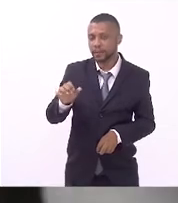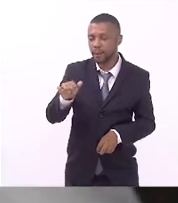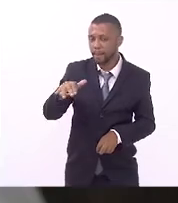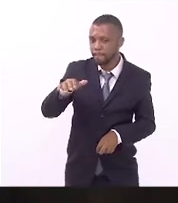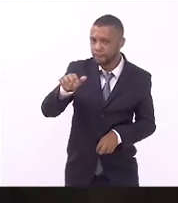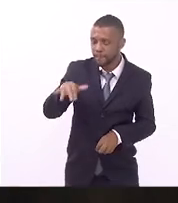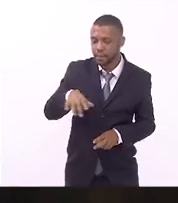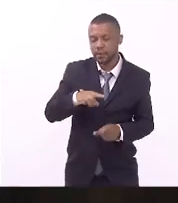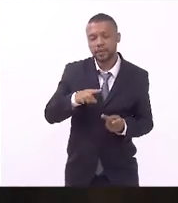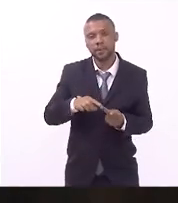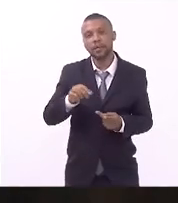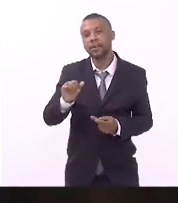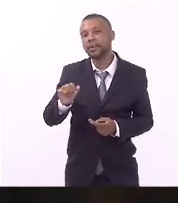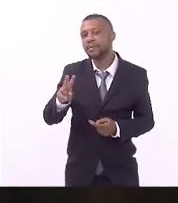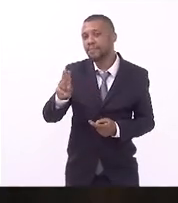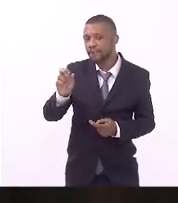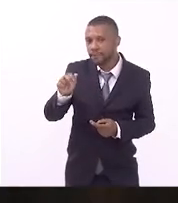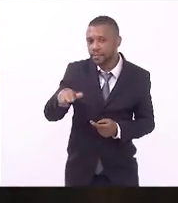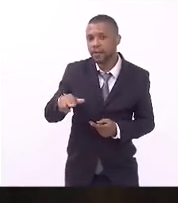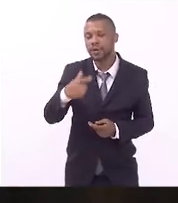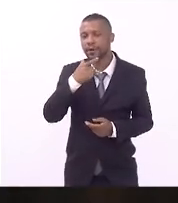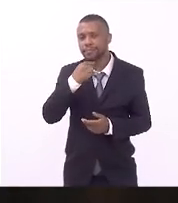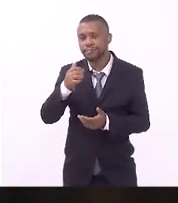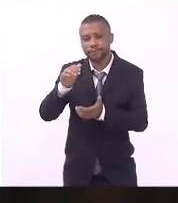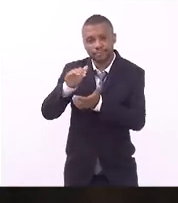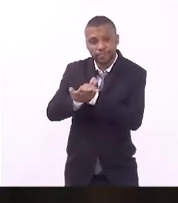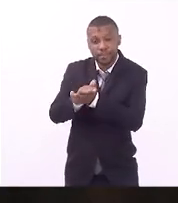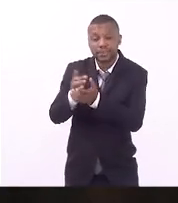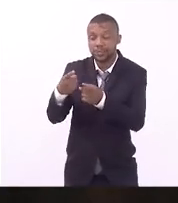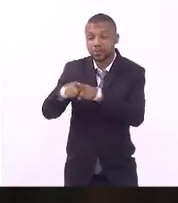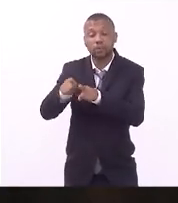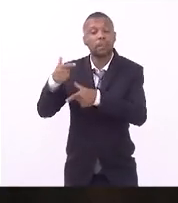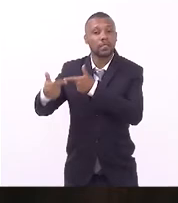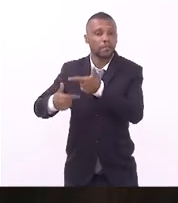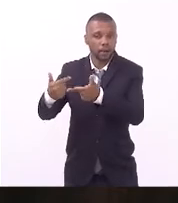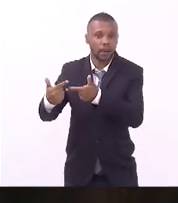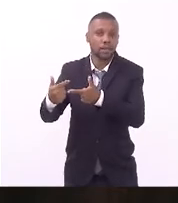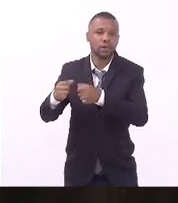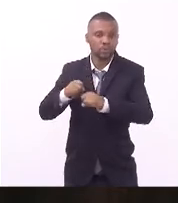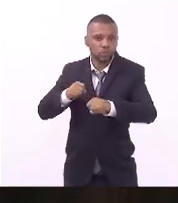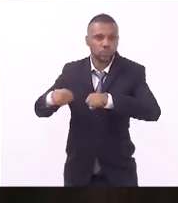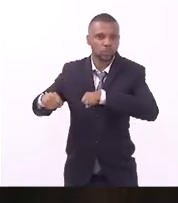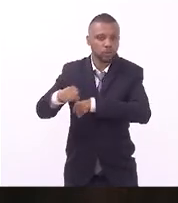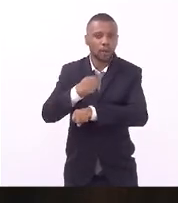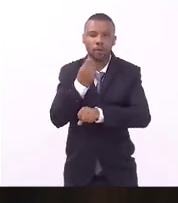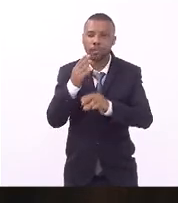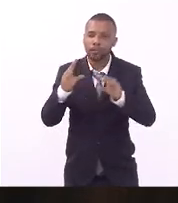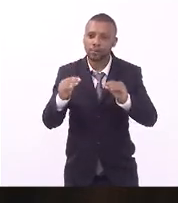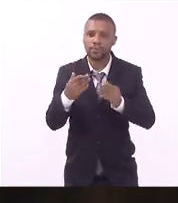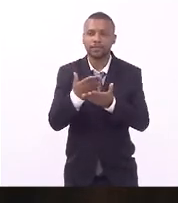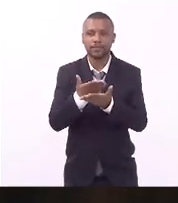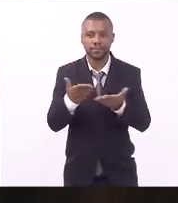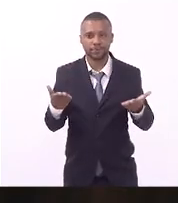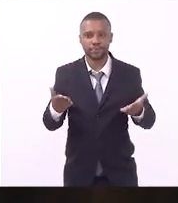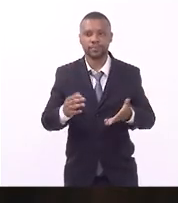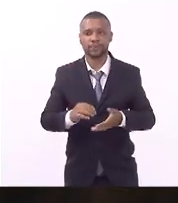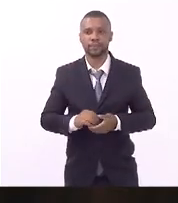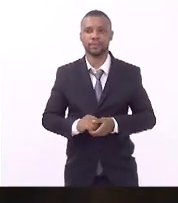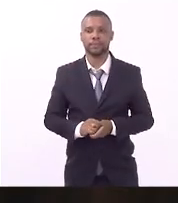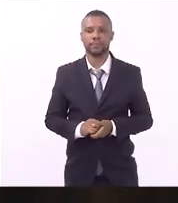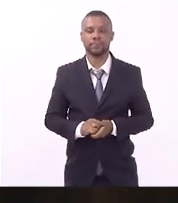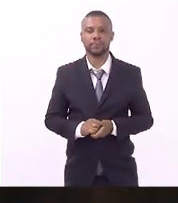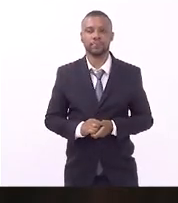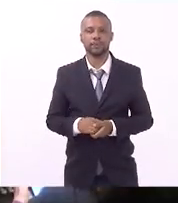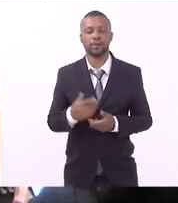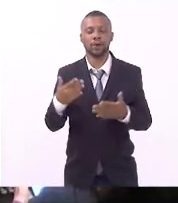Scioli, jornalista, meu companheiro de lutas. Boa noite a todas e todos, novamente. Bom,